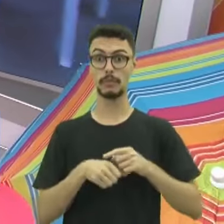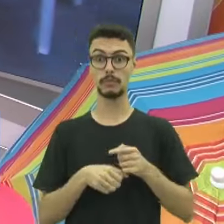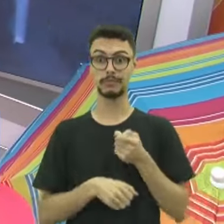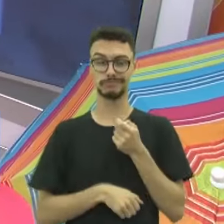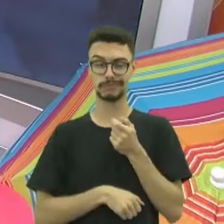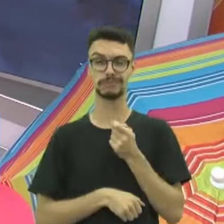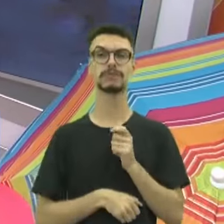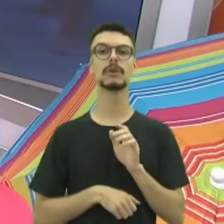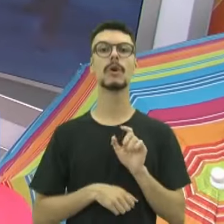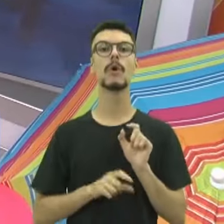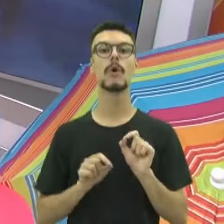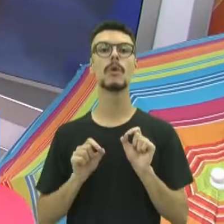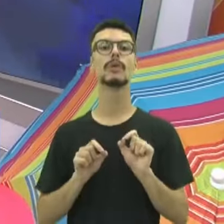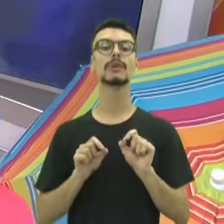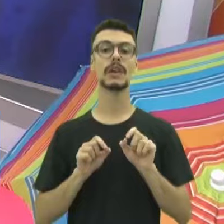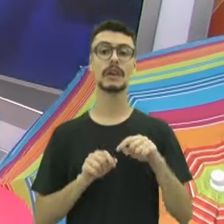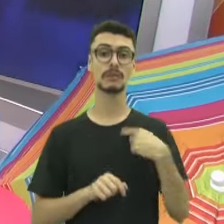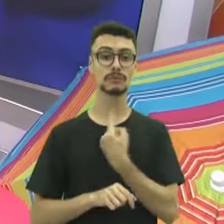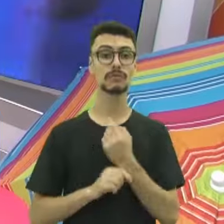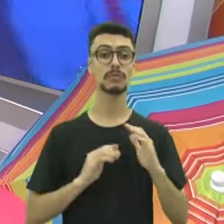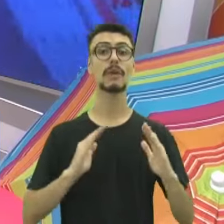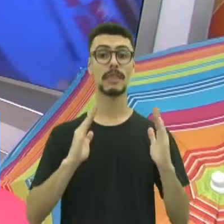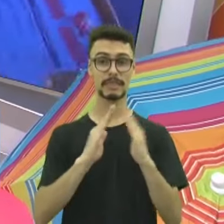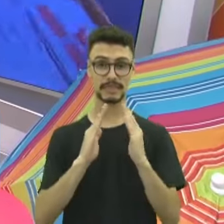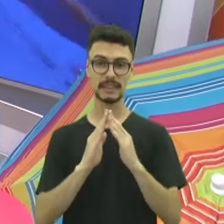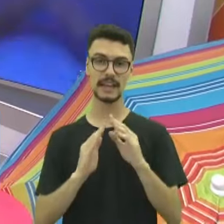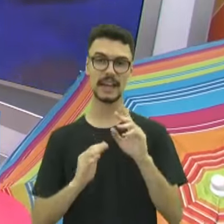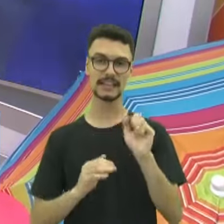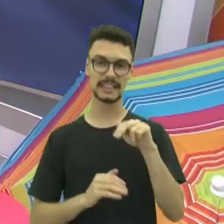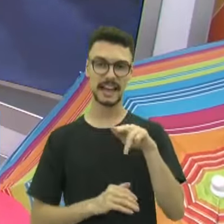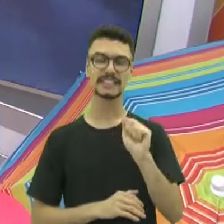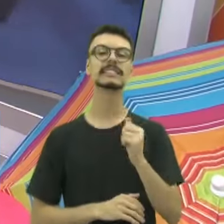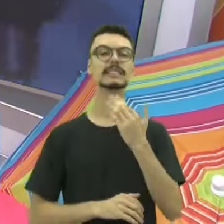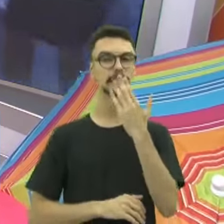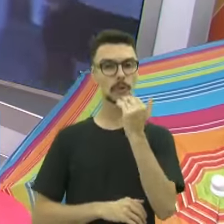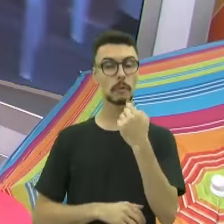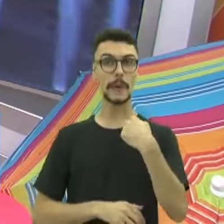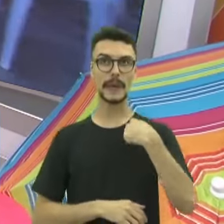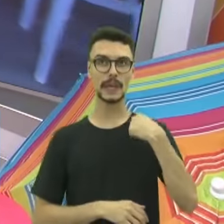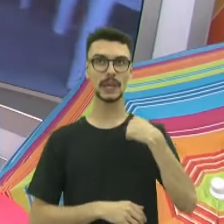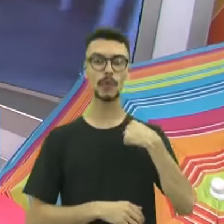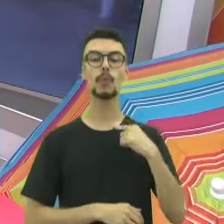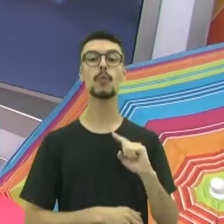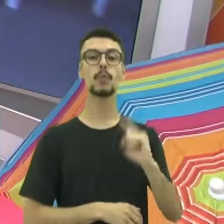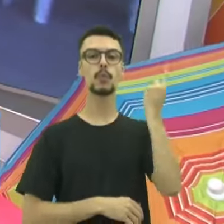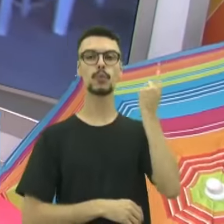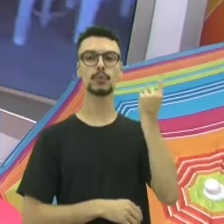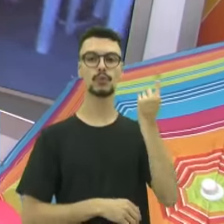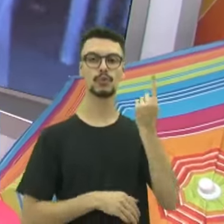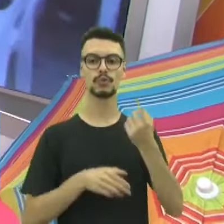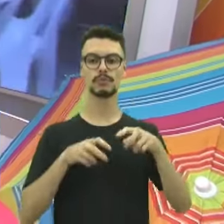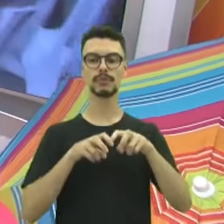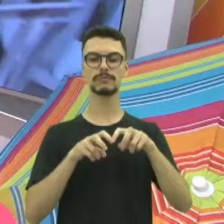eu, Bruna, a galera aqui da TV, a gente foi na casa da Ana Zampier comer caranguejo. Eu fui o último a deixar a mesa. A penúltima